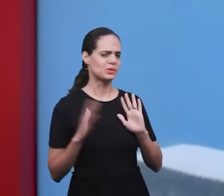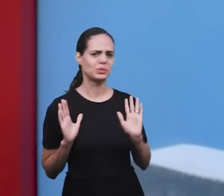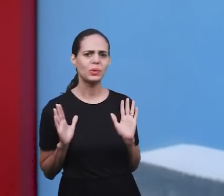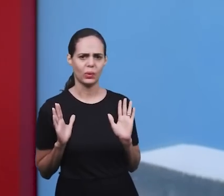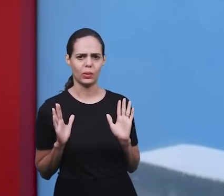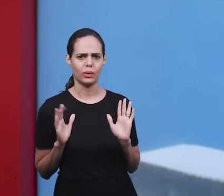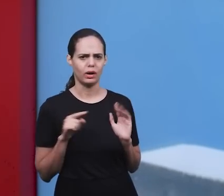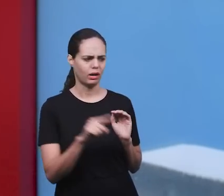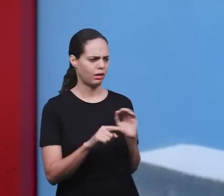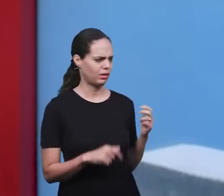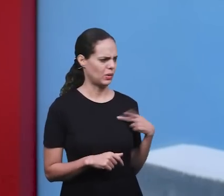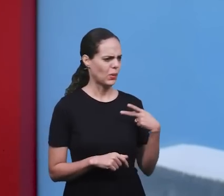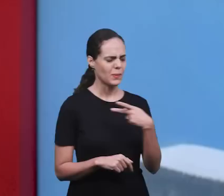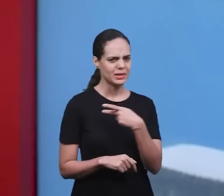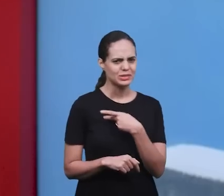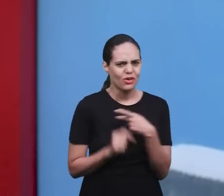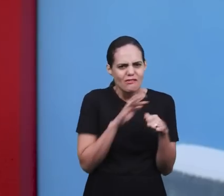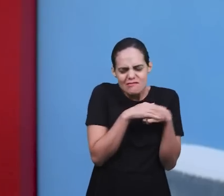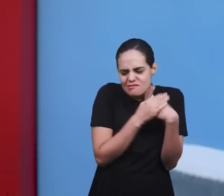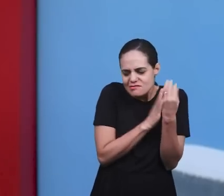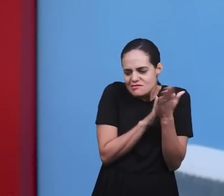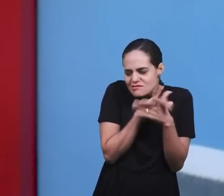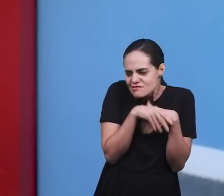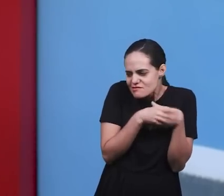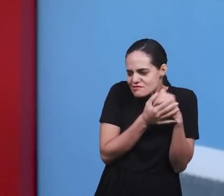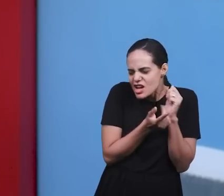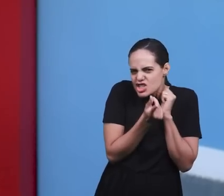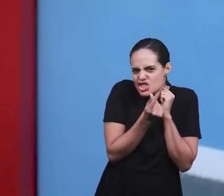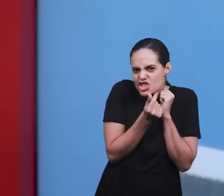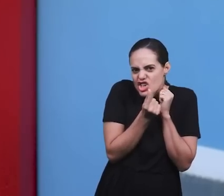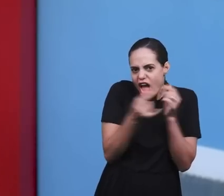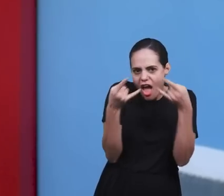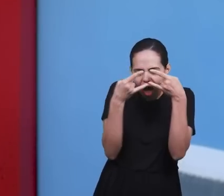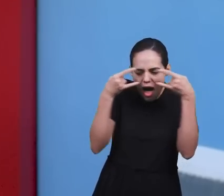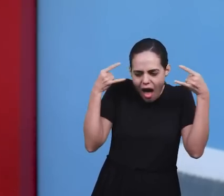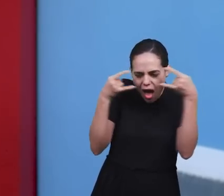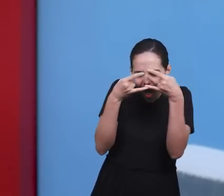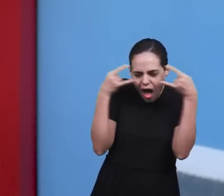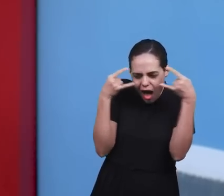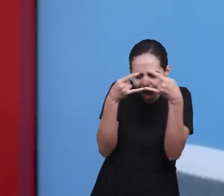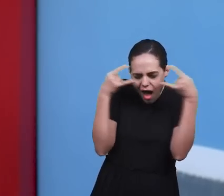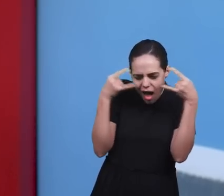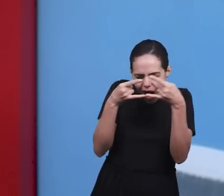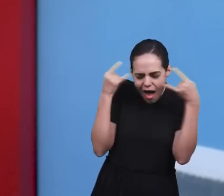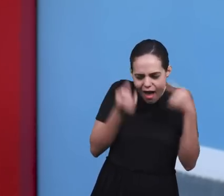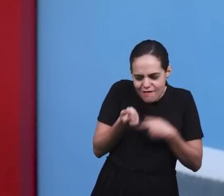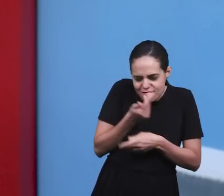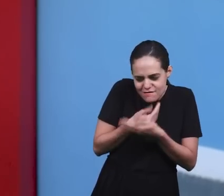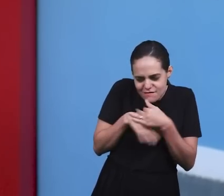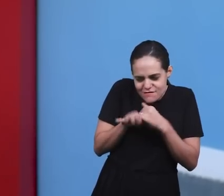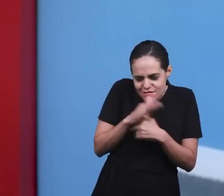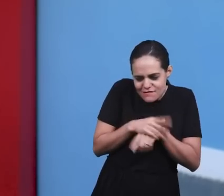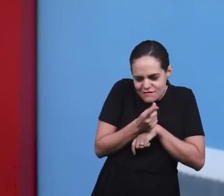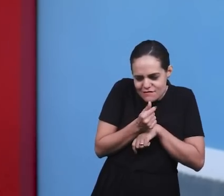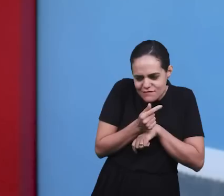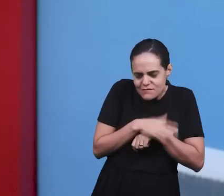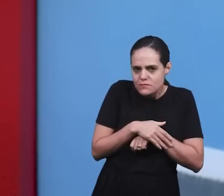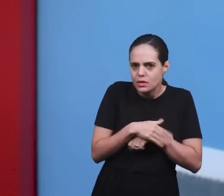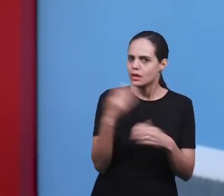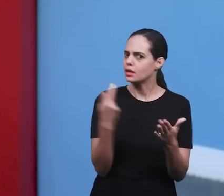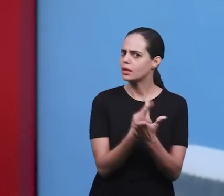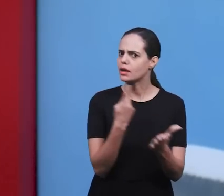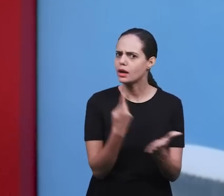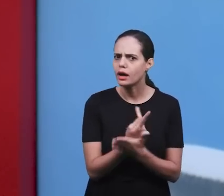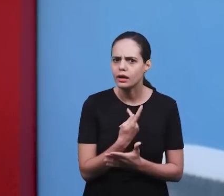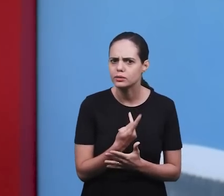muito sério, porque nós estamos roubando a glória e a honra que pertence a Deus. E o Senhor não permite que